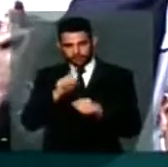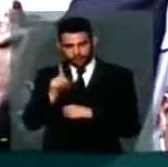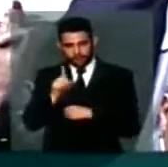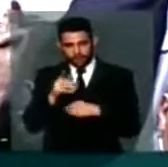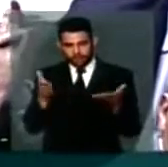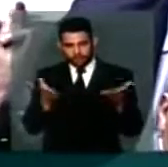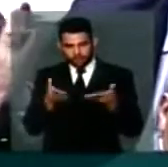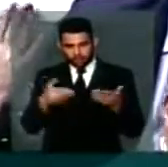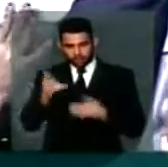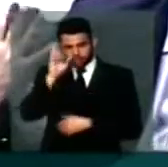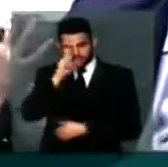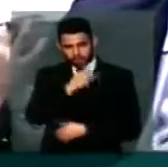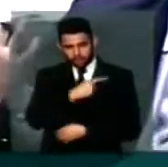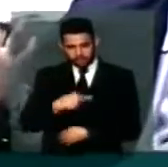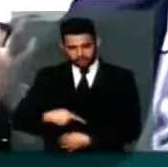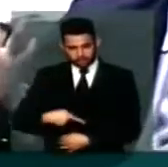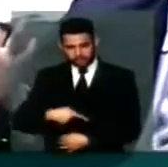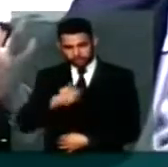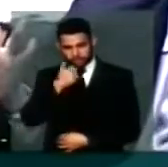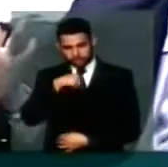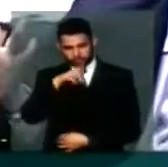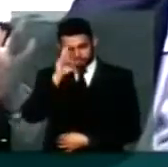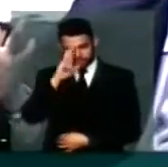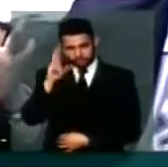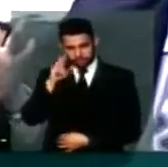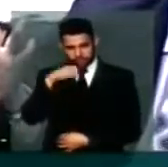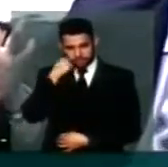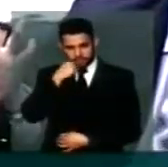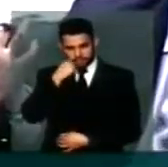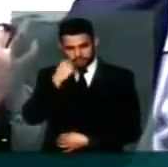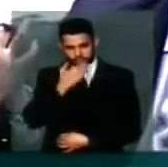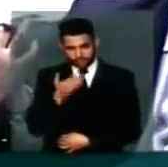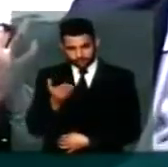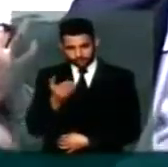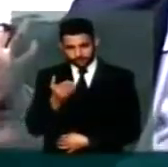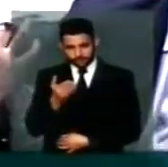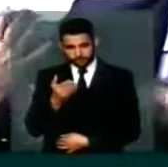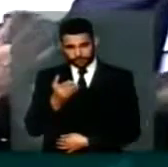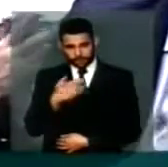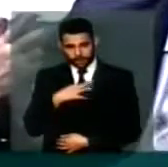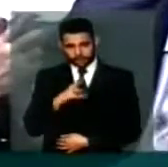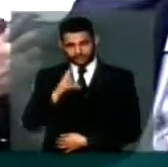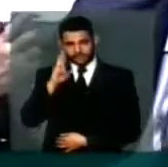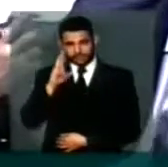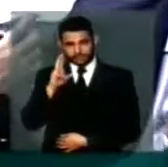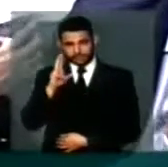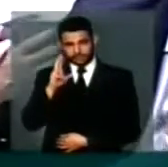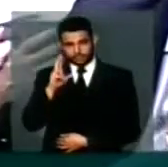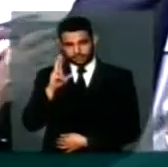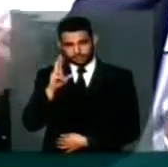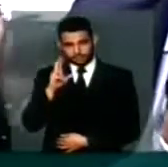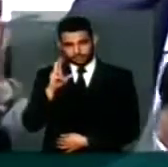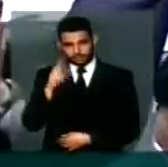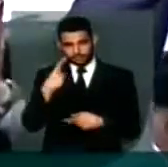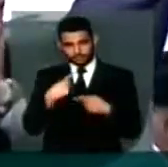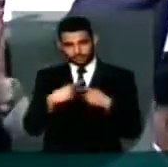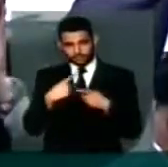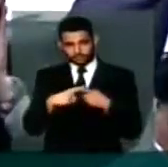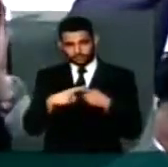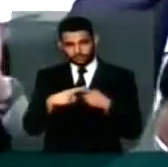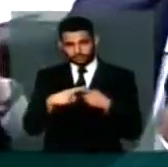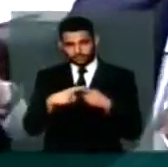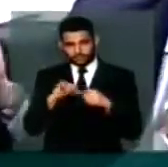e que hoje senhor presidente senhoras e senhores senadores representam porque dão